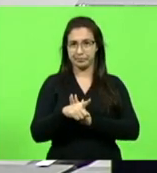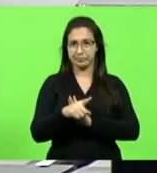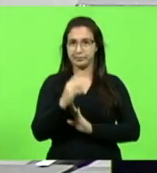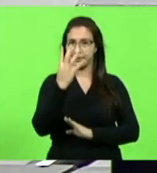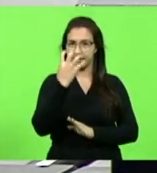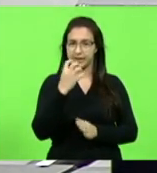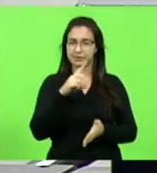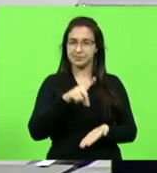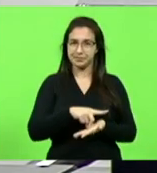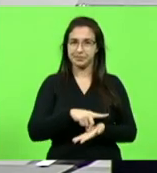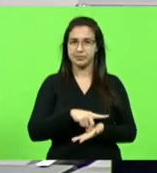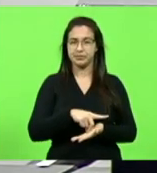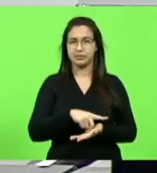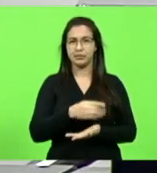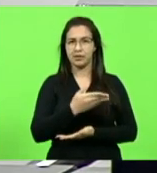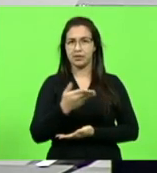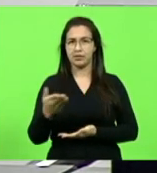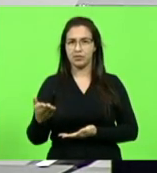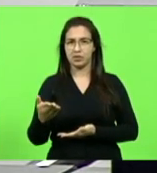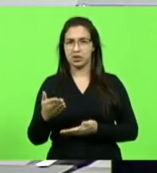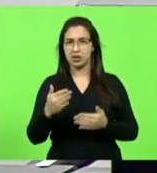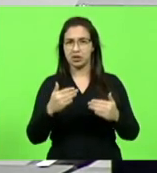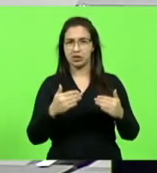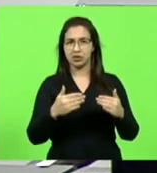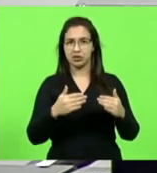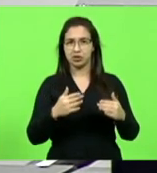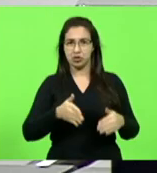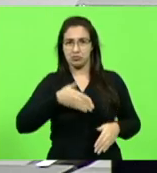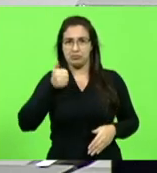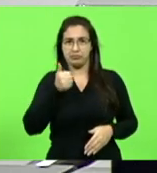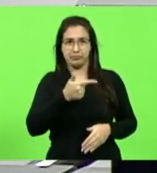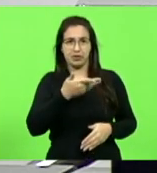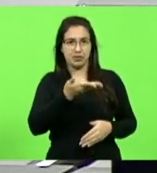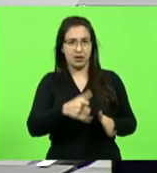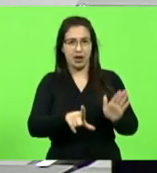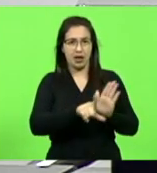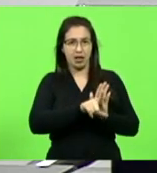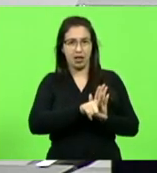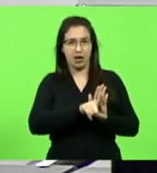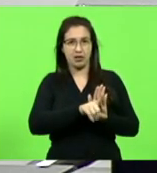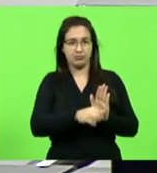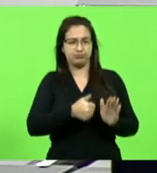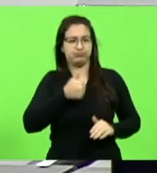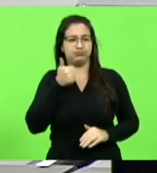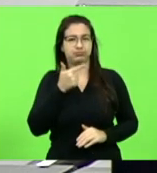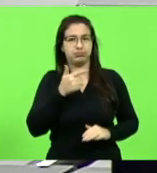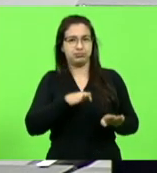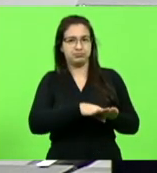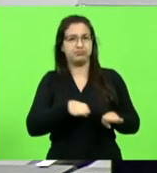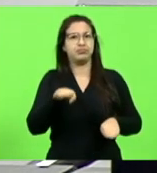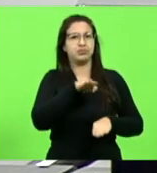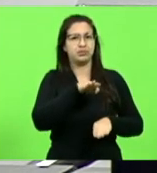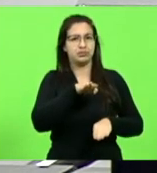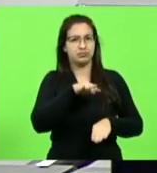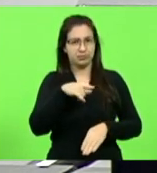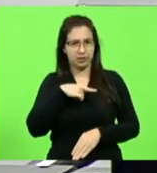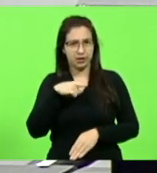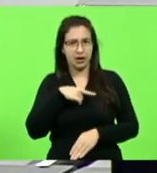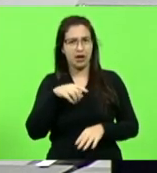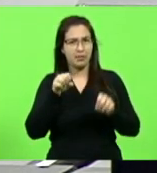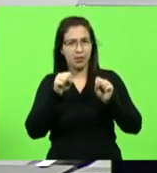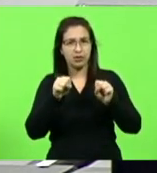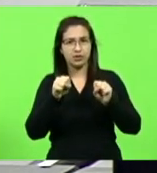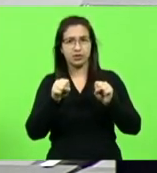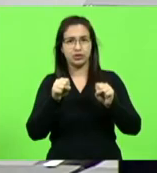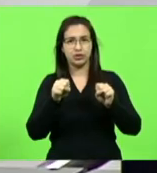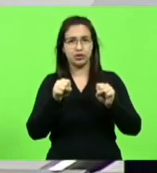aqui. Alguém está acima da lei? Em tese, alguém está de fato acima da lei? Pode